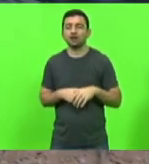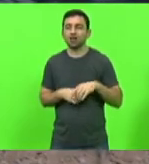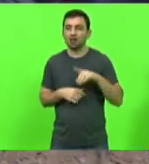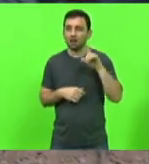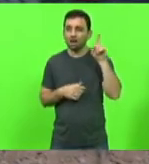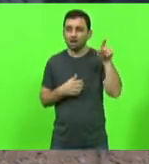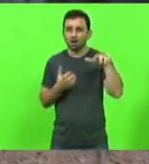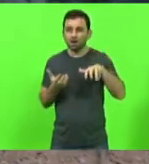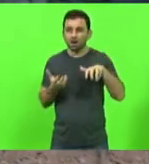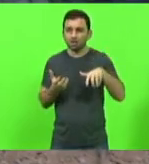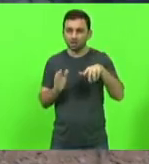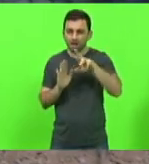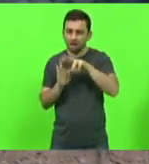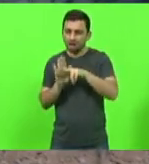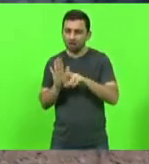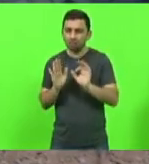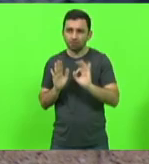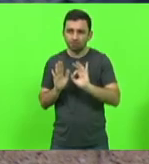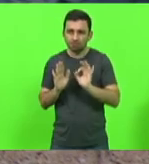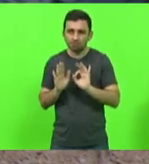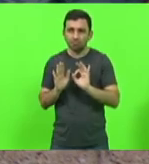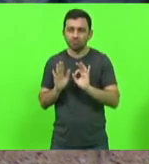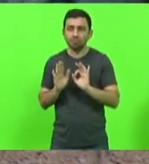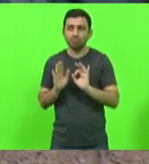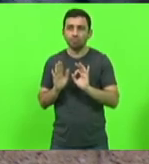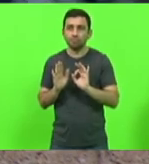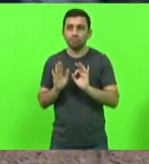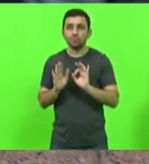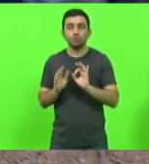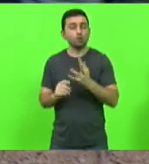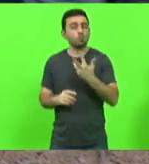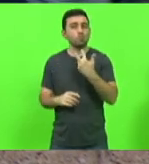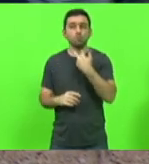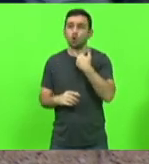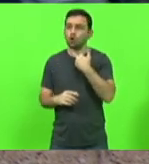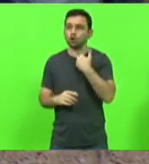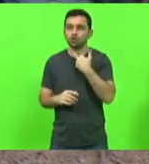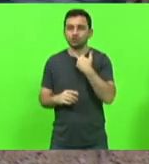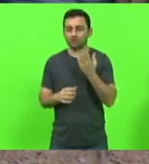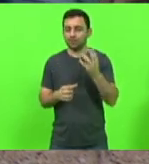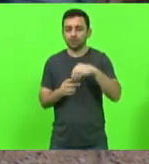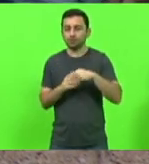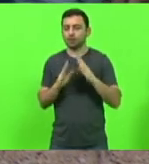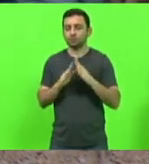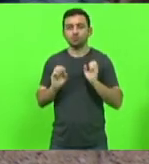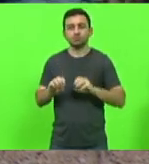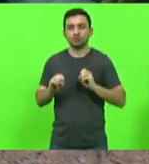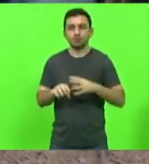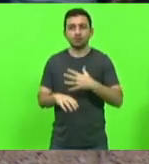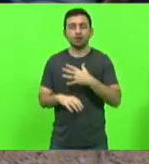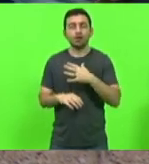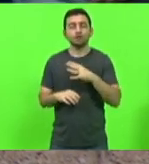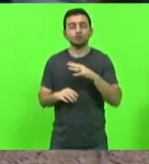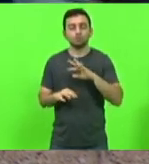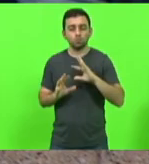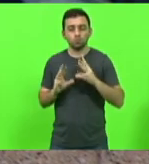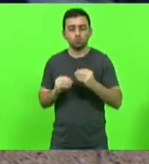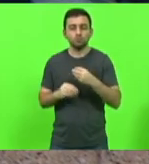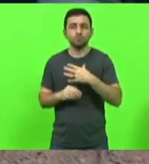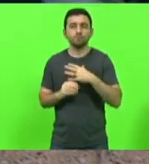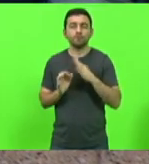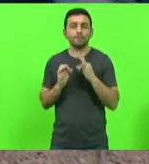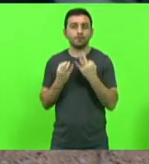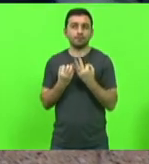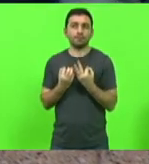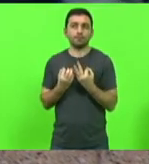não regulamentar a matéria, não há homescure no país, segundo o Supremo Tribunal Federal. eu